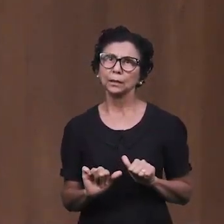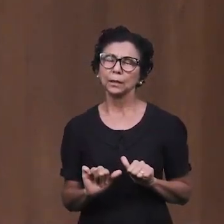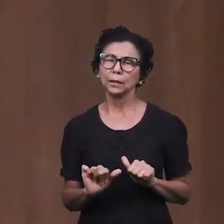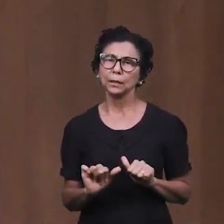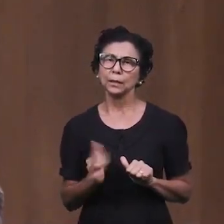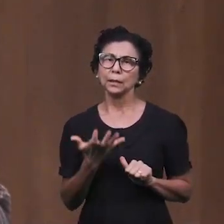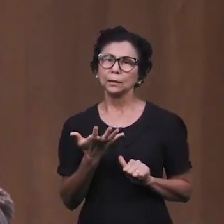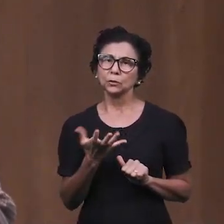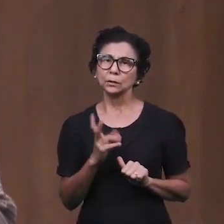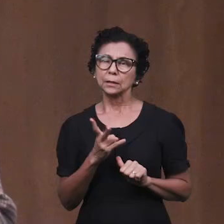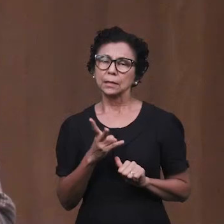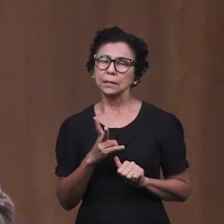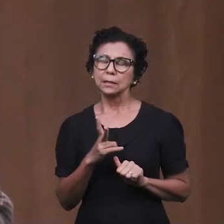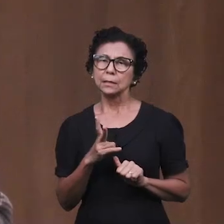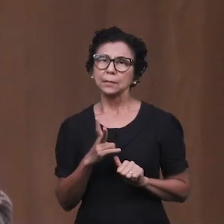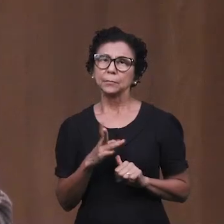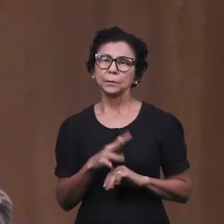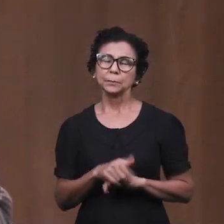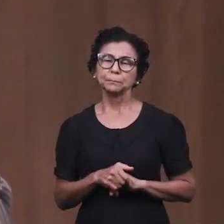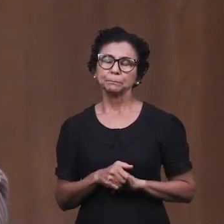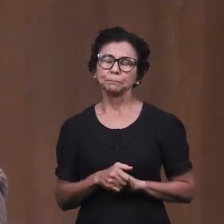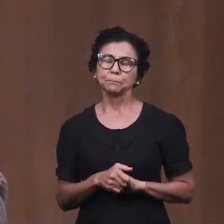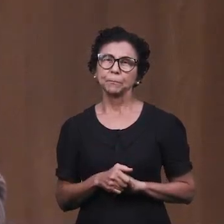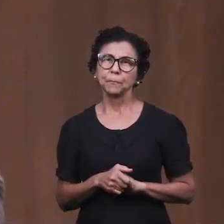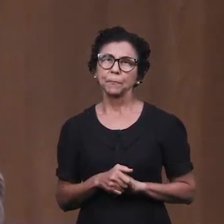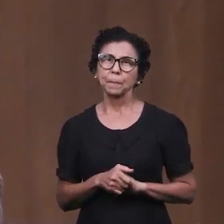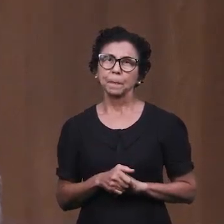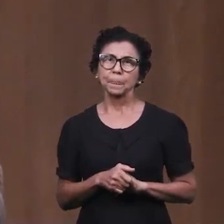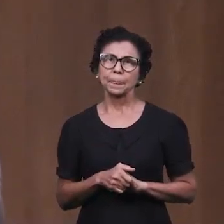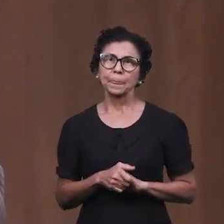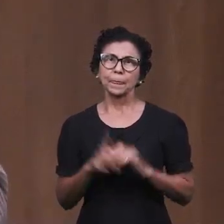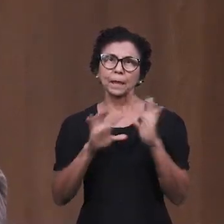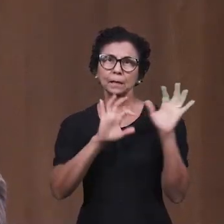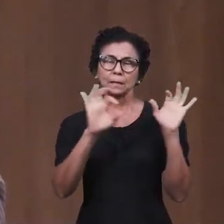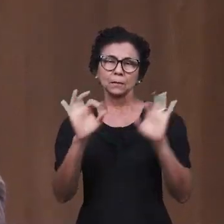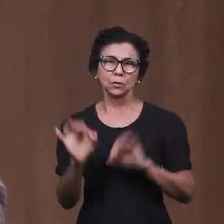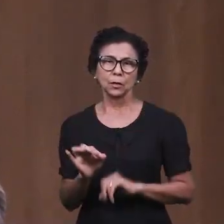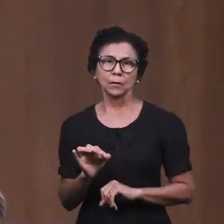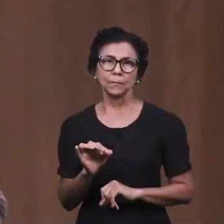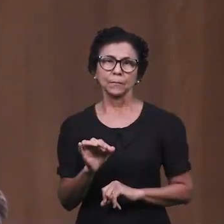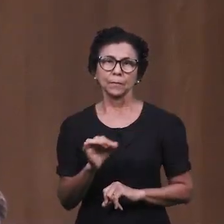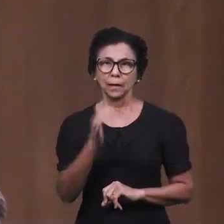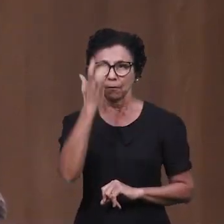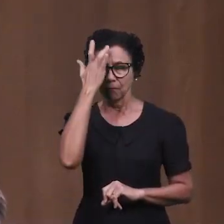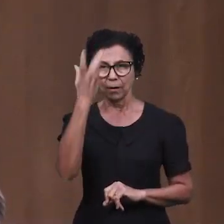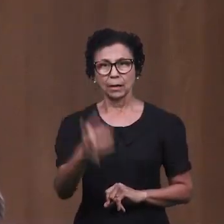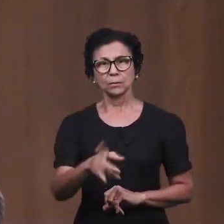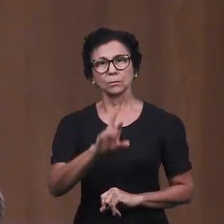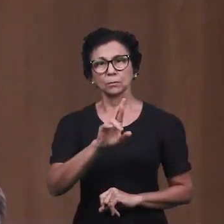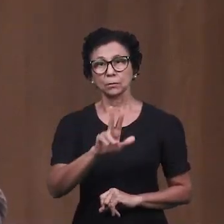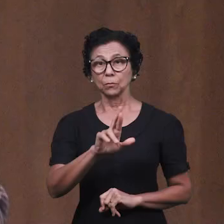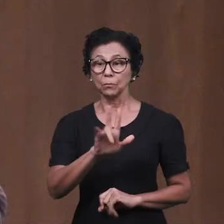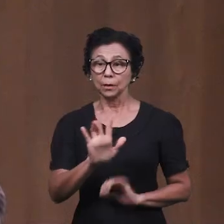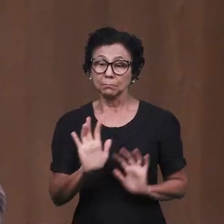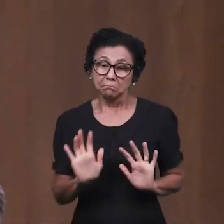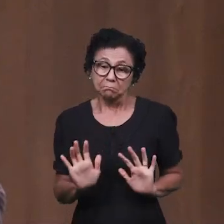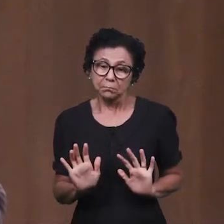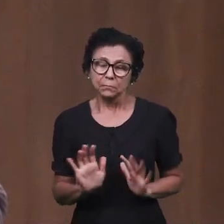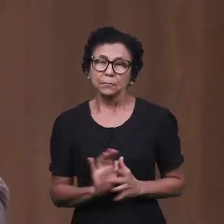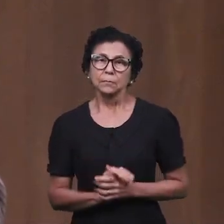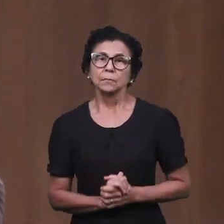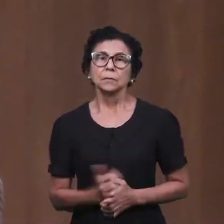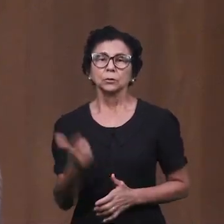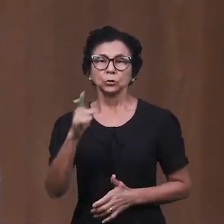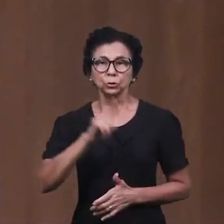tela. O que eu estou dizendo assim, não é fácil, não é. Mas existem quem pode recomeçar